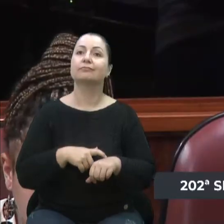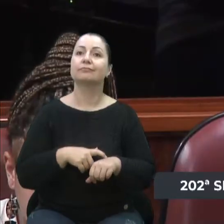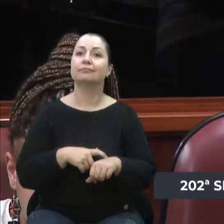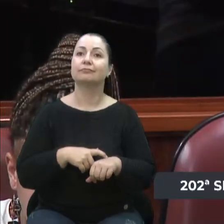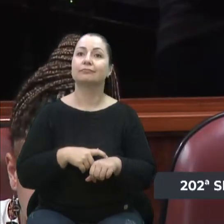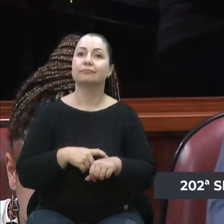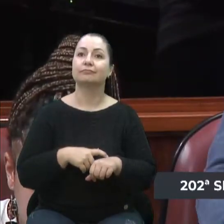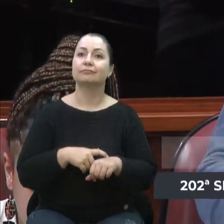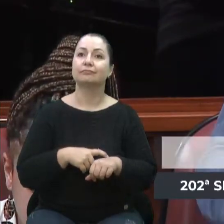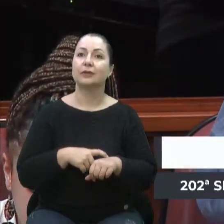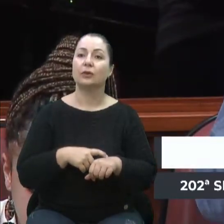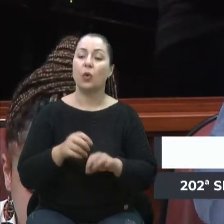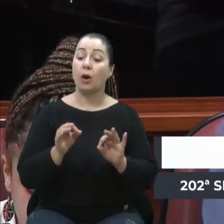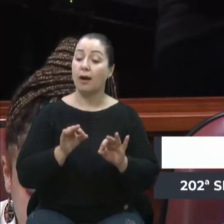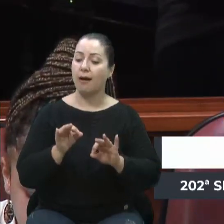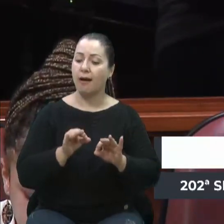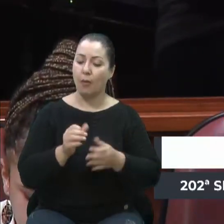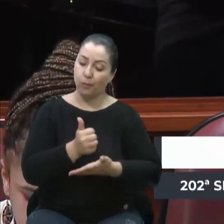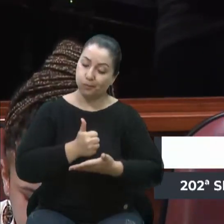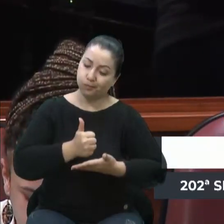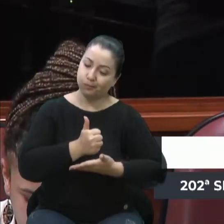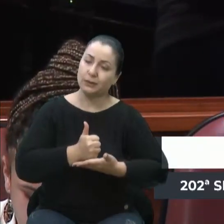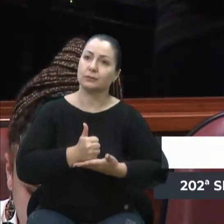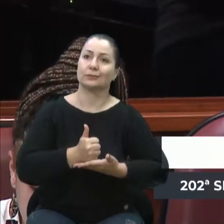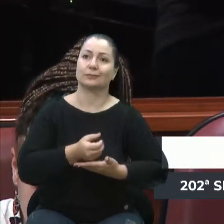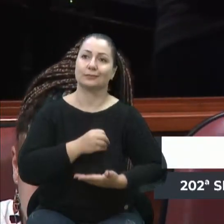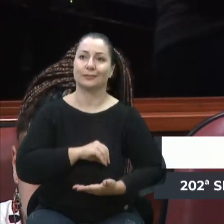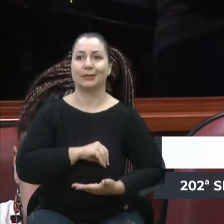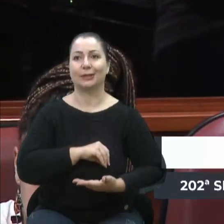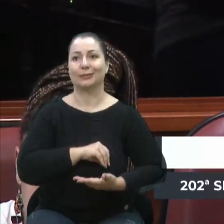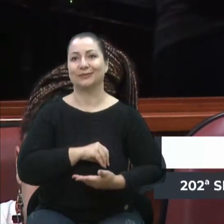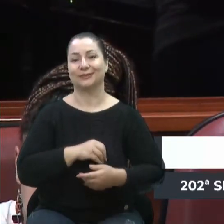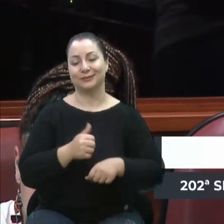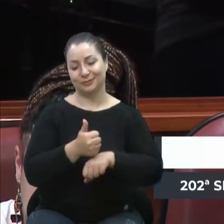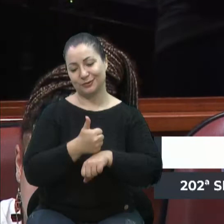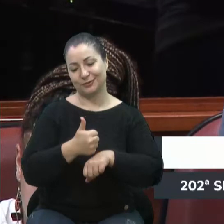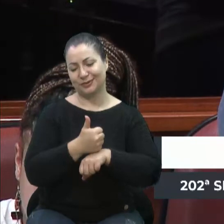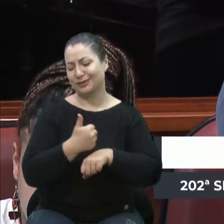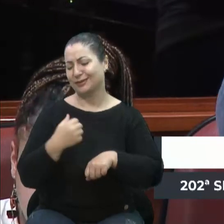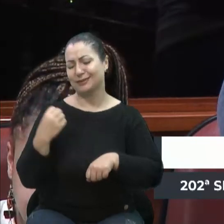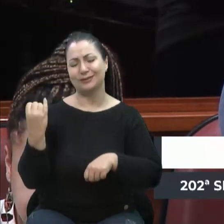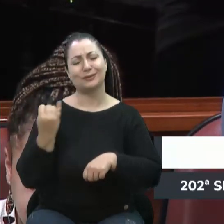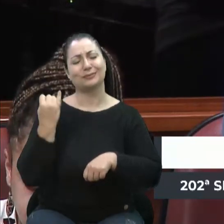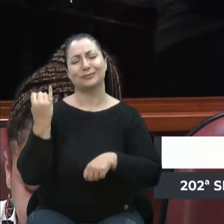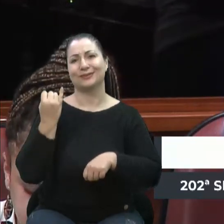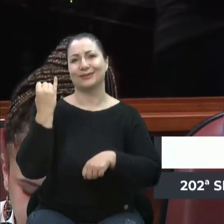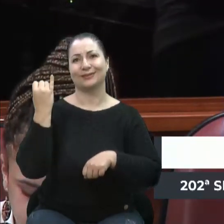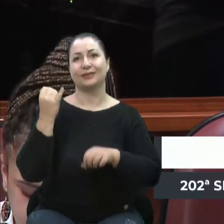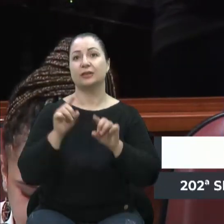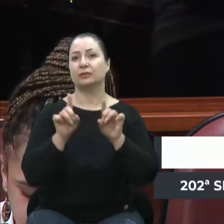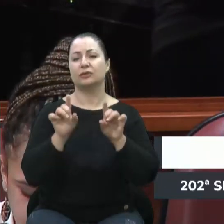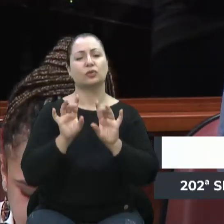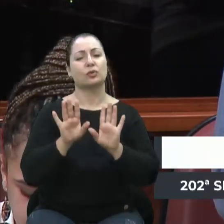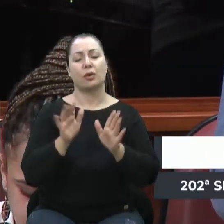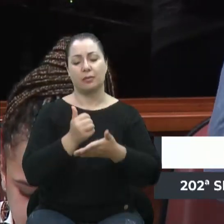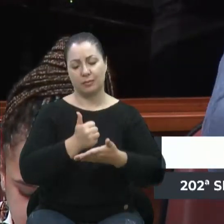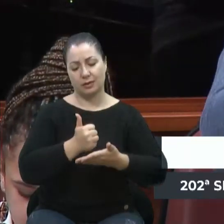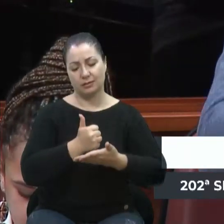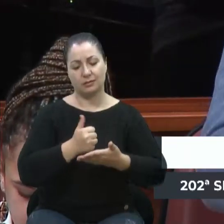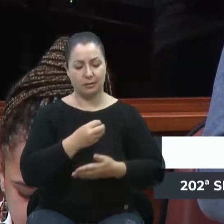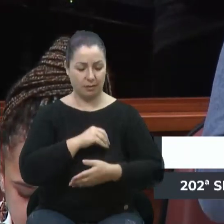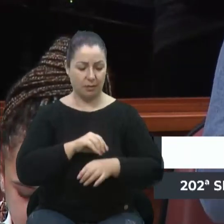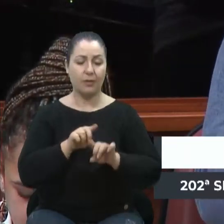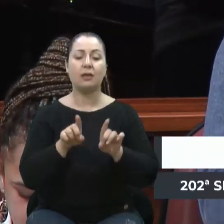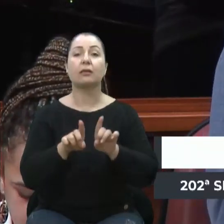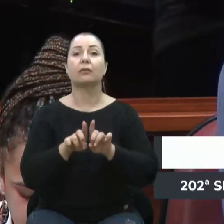um piso para uma categoria tão importante e, enfim, que não se reduza somente ao piso, mas a medidas que,